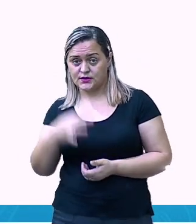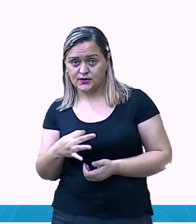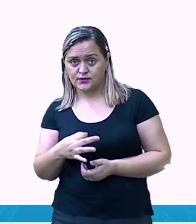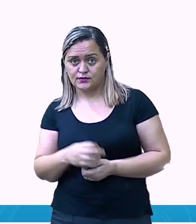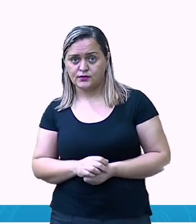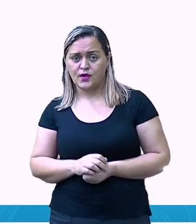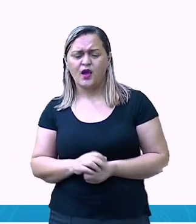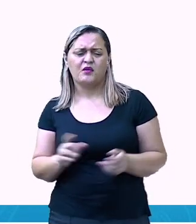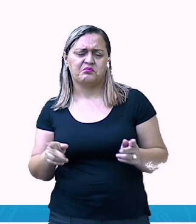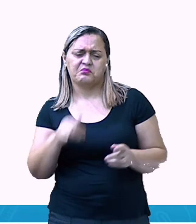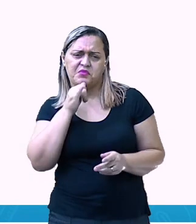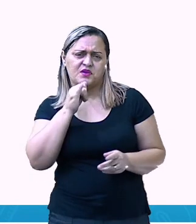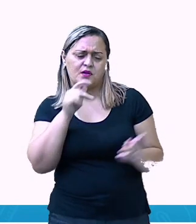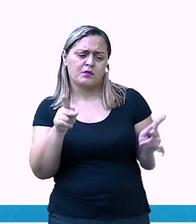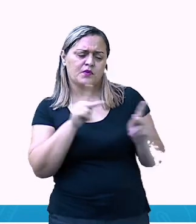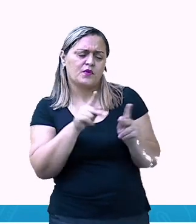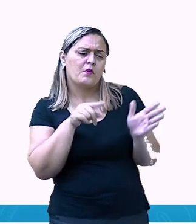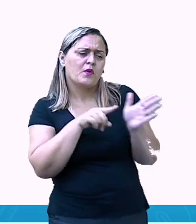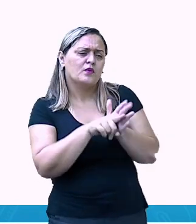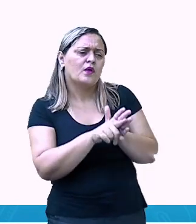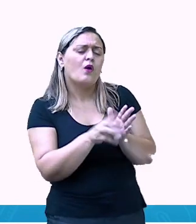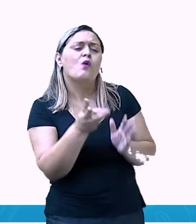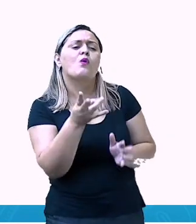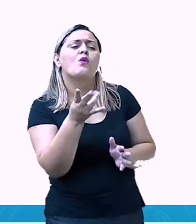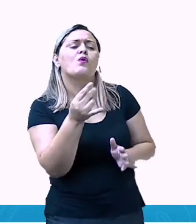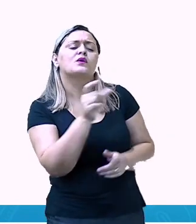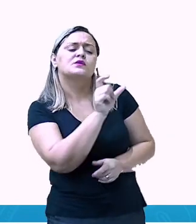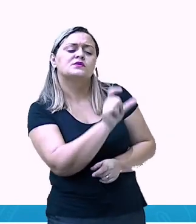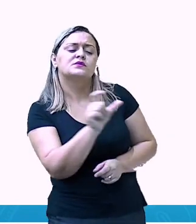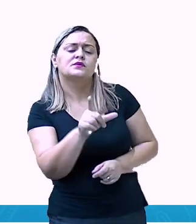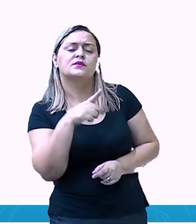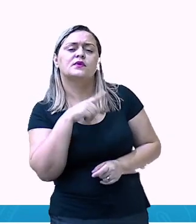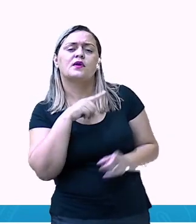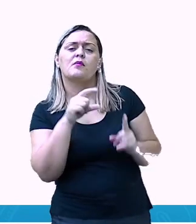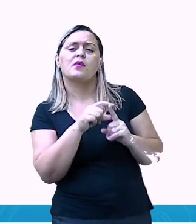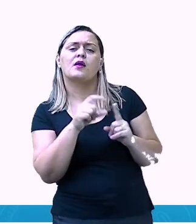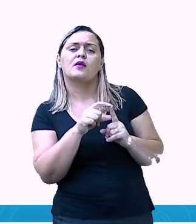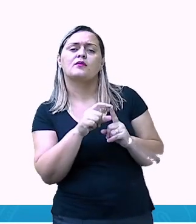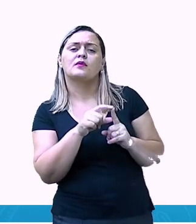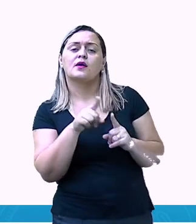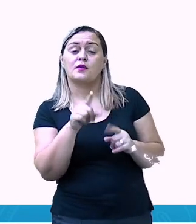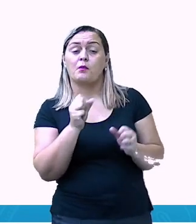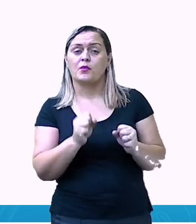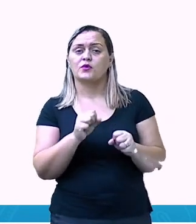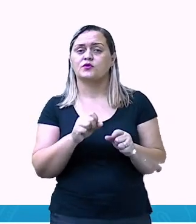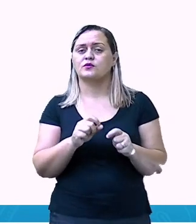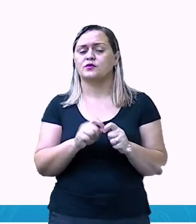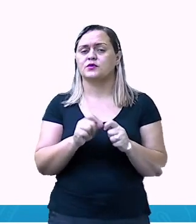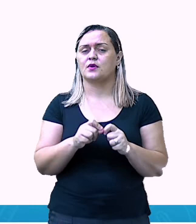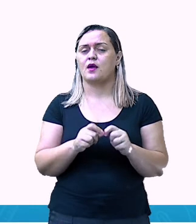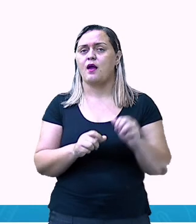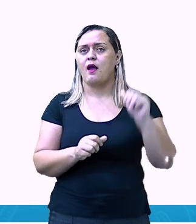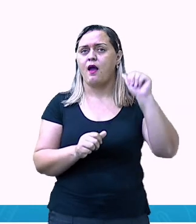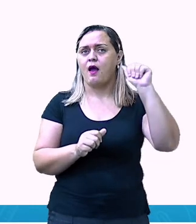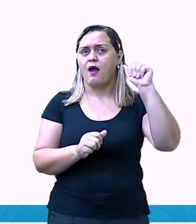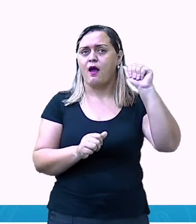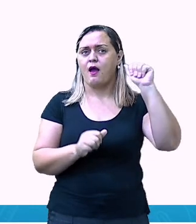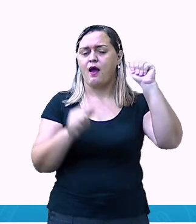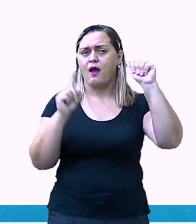essa palavra. Aí você vai fazer, olha, pode usar o dedo, ó. A, ma,